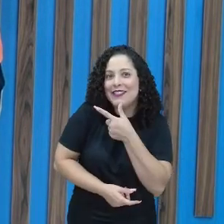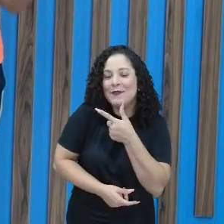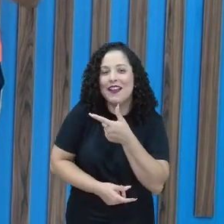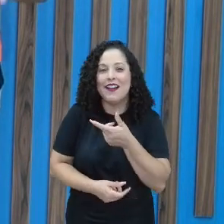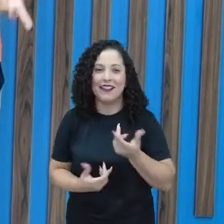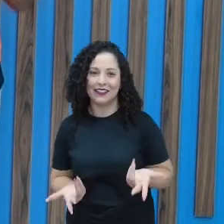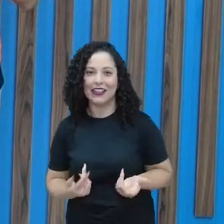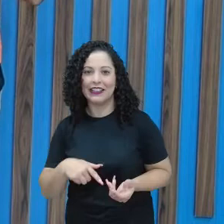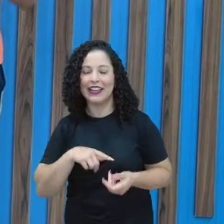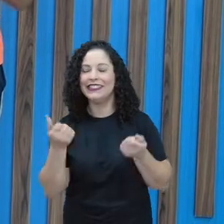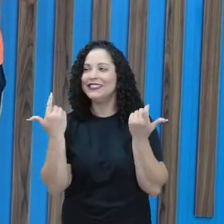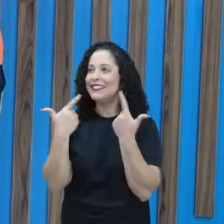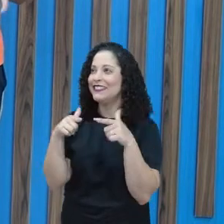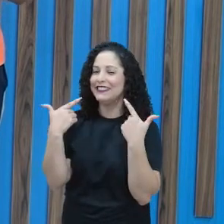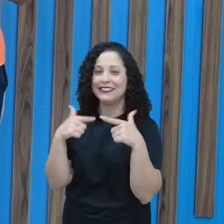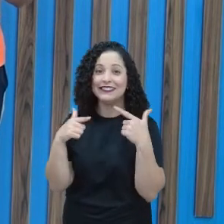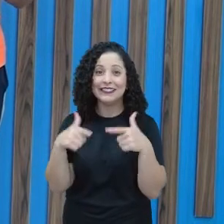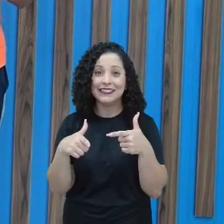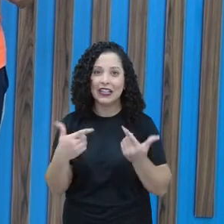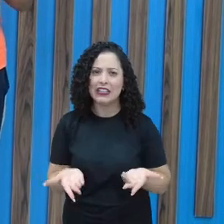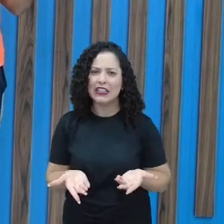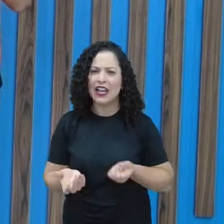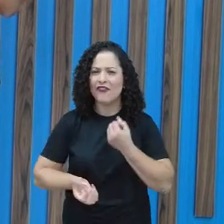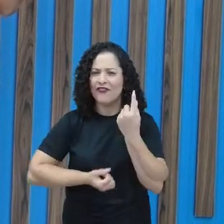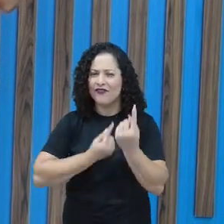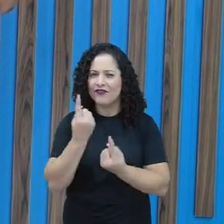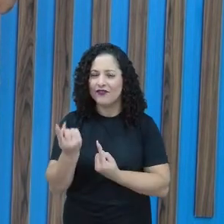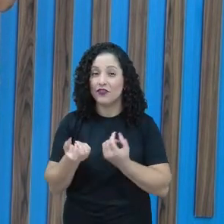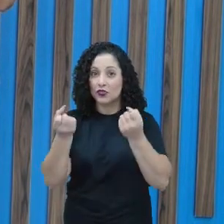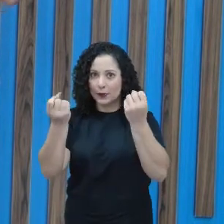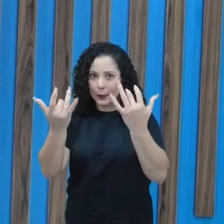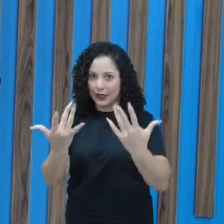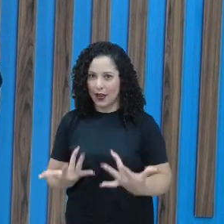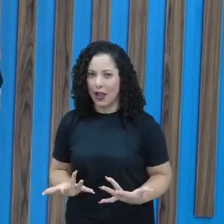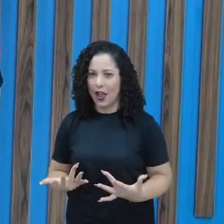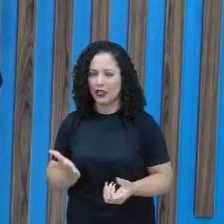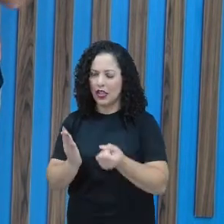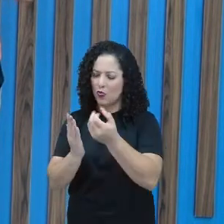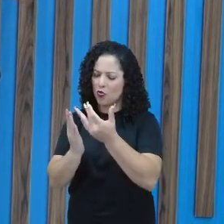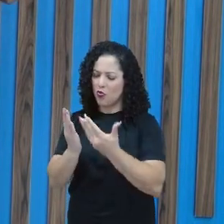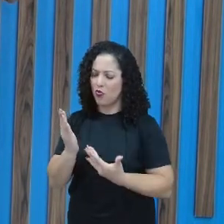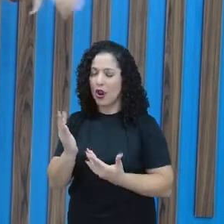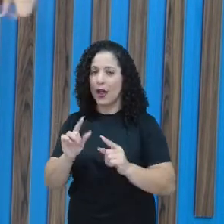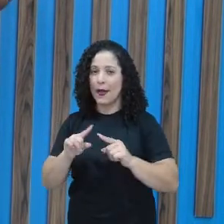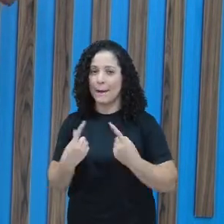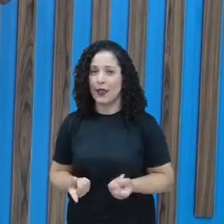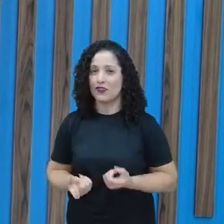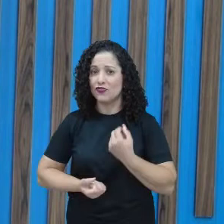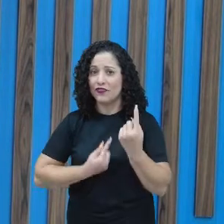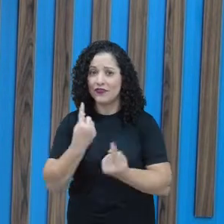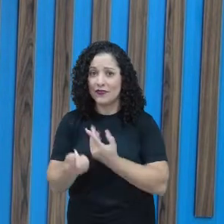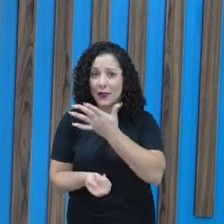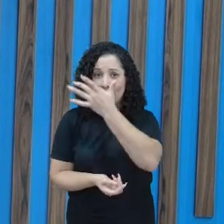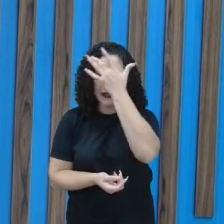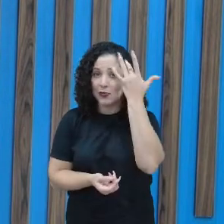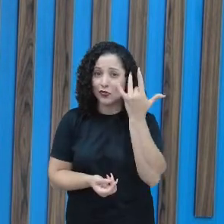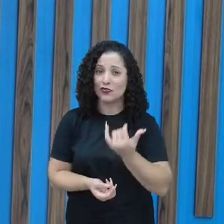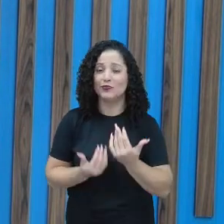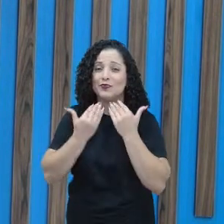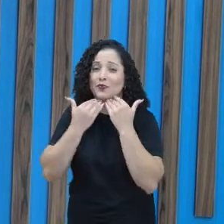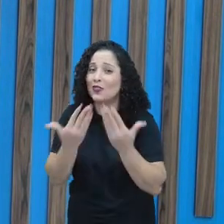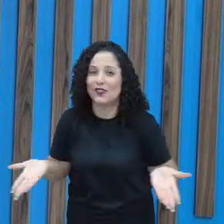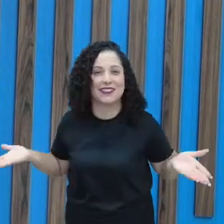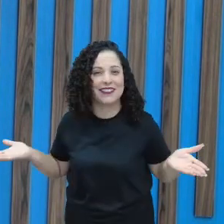E como às vezes a gente precisa explicar, e eu acho que tira um pouco da graça, mas nem todo mundo acessa, né? Nesse